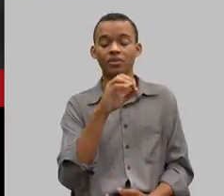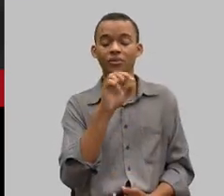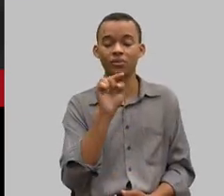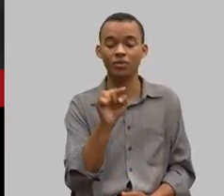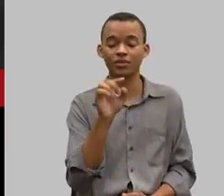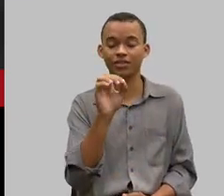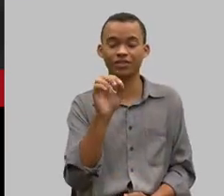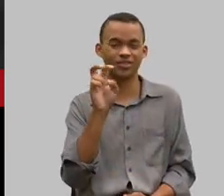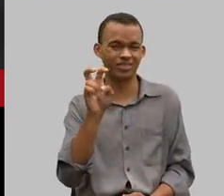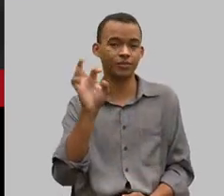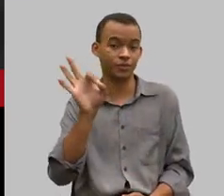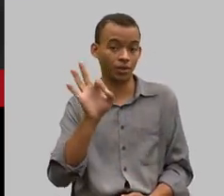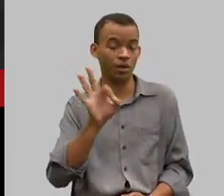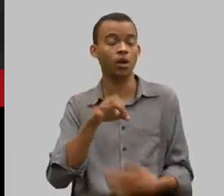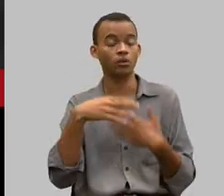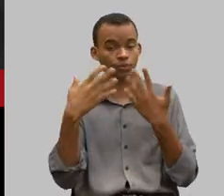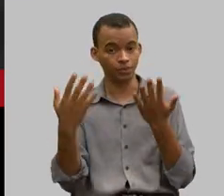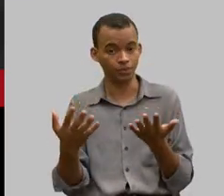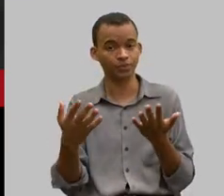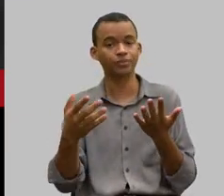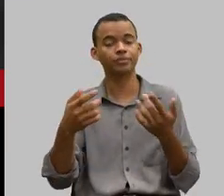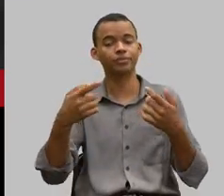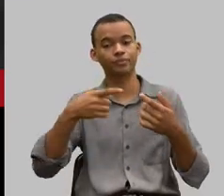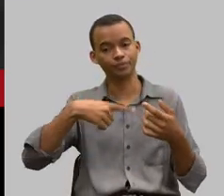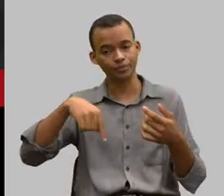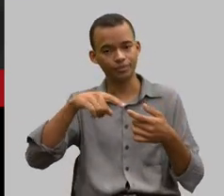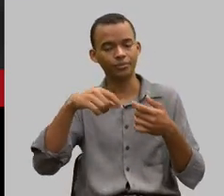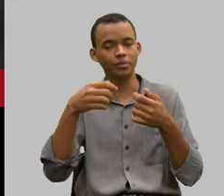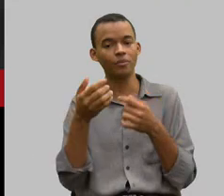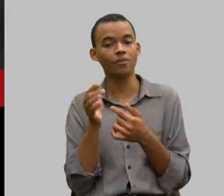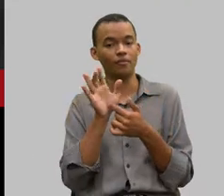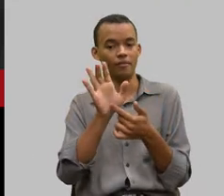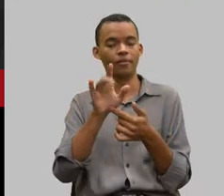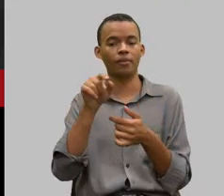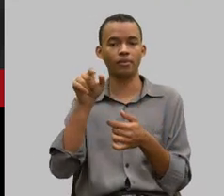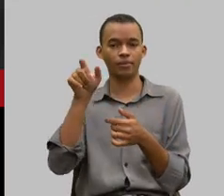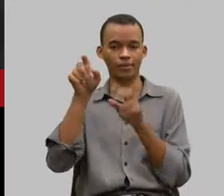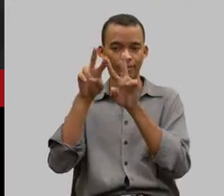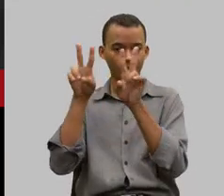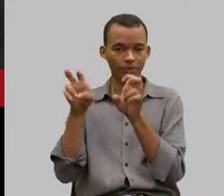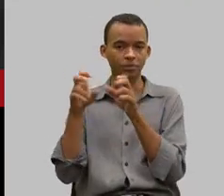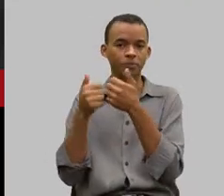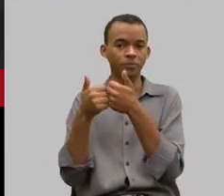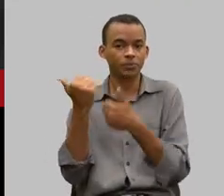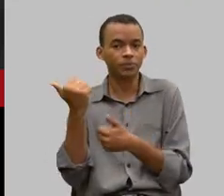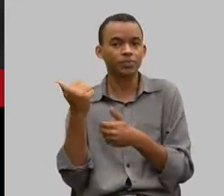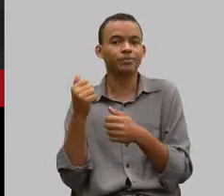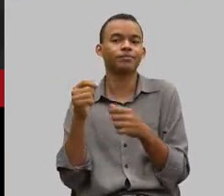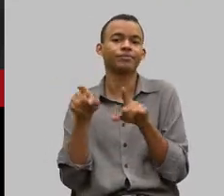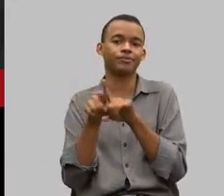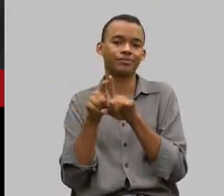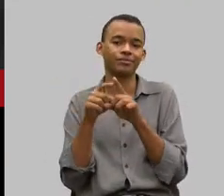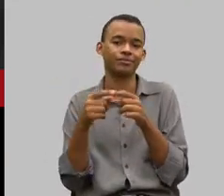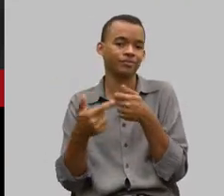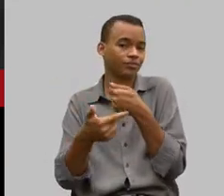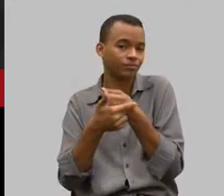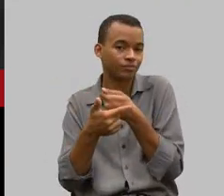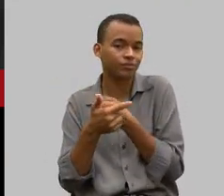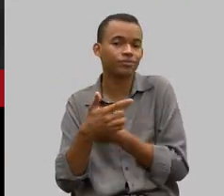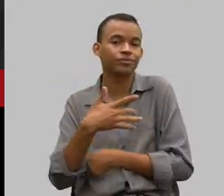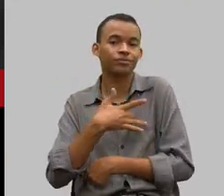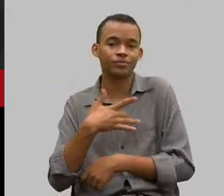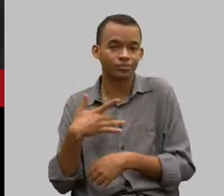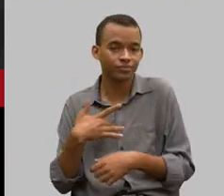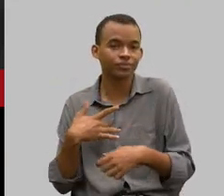momento de nós trazermos também essa pauta do esporte com função de saúde tem o esporte paraolímpico que